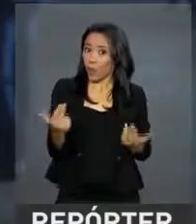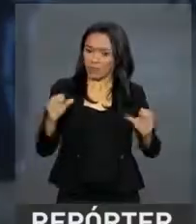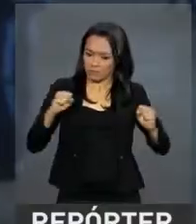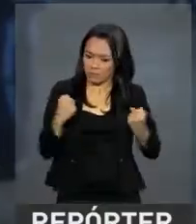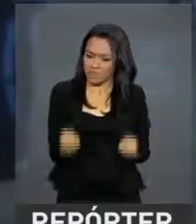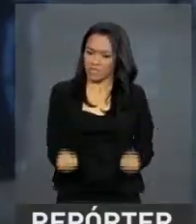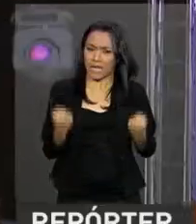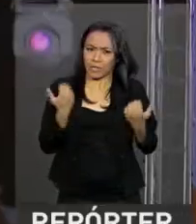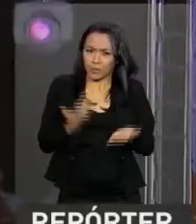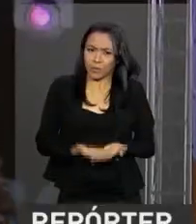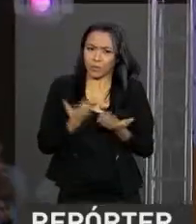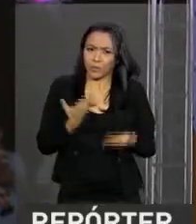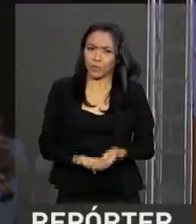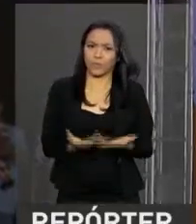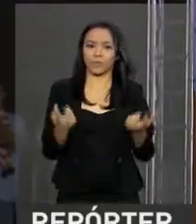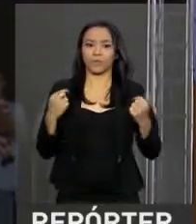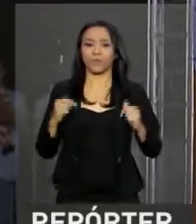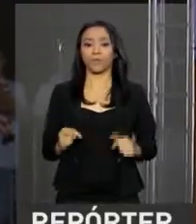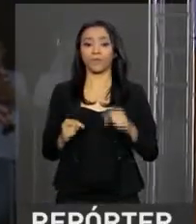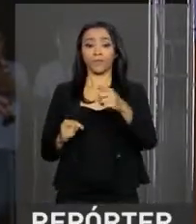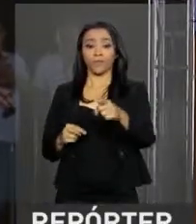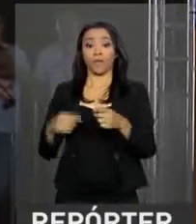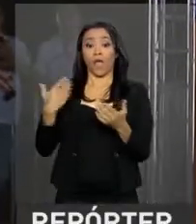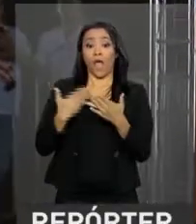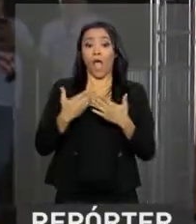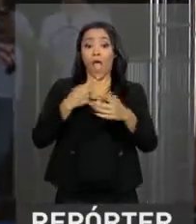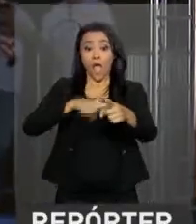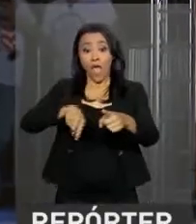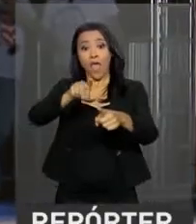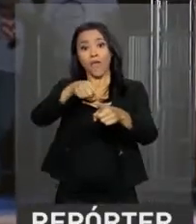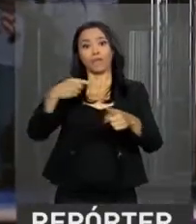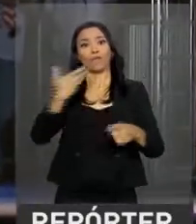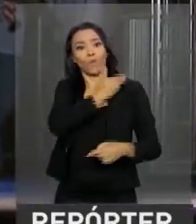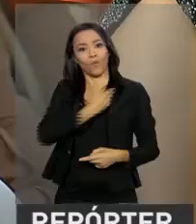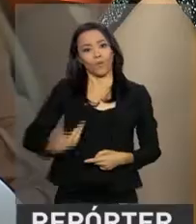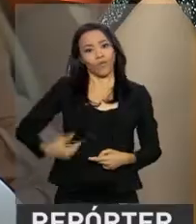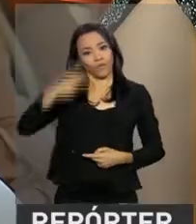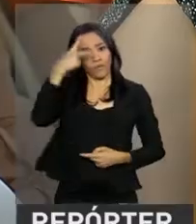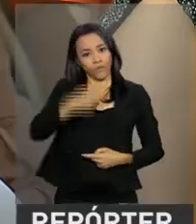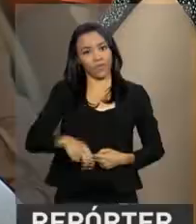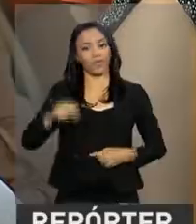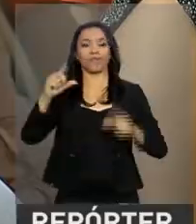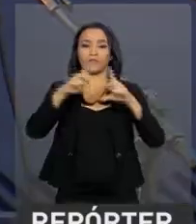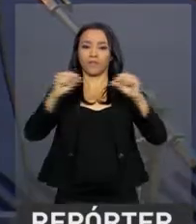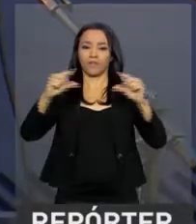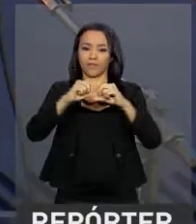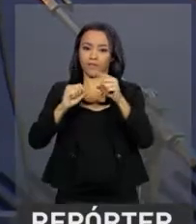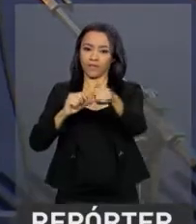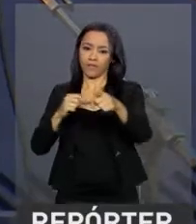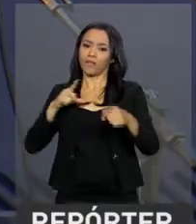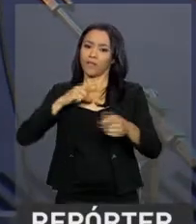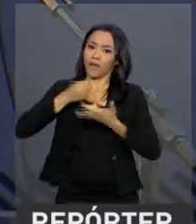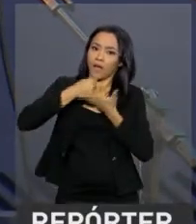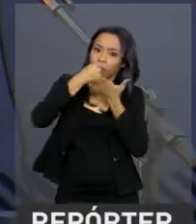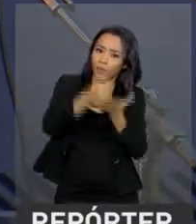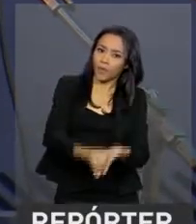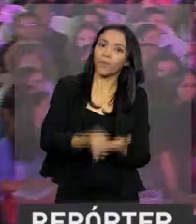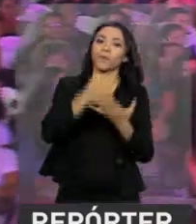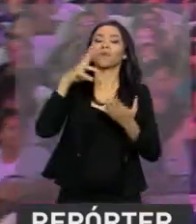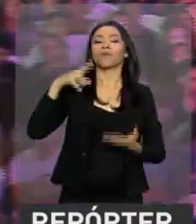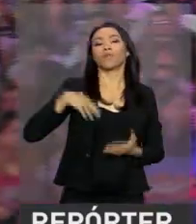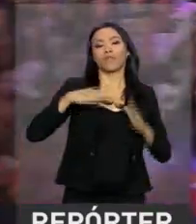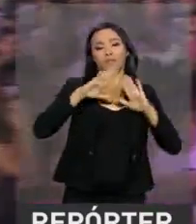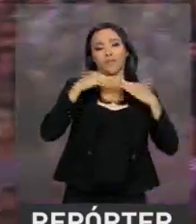pesada de estudos. O aulão do Enem é uma iniciativa do governo do Distrito Federal. Conta com o apoio da rede pública e particular